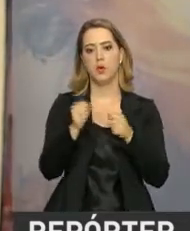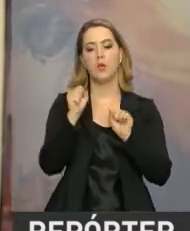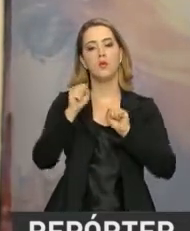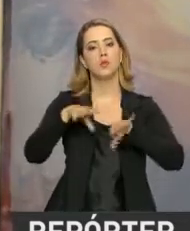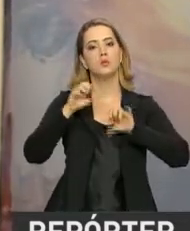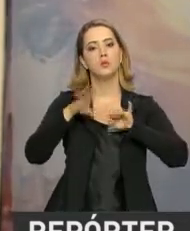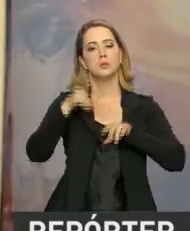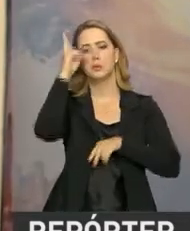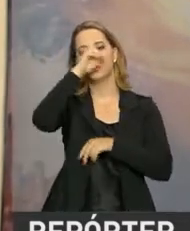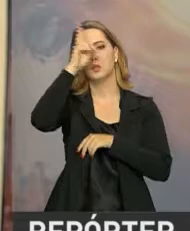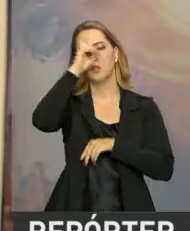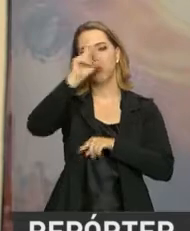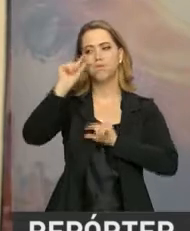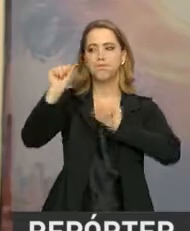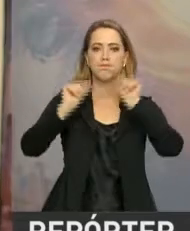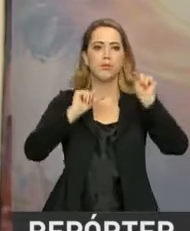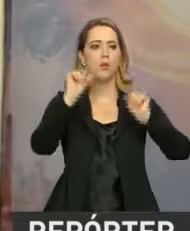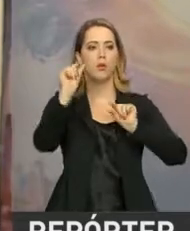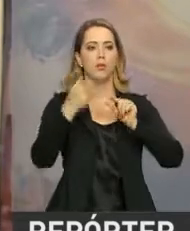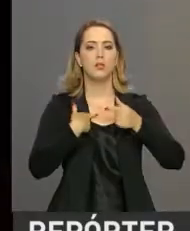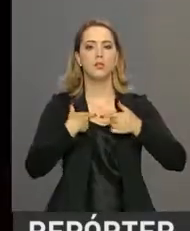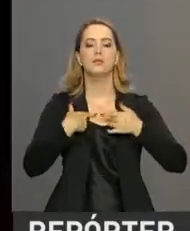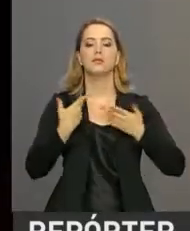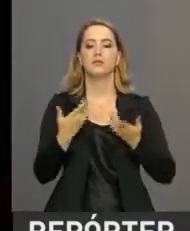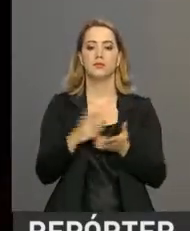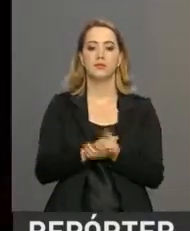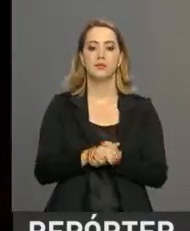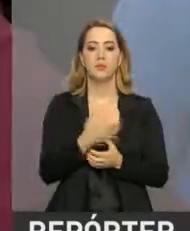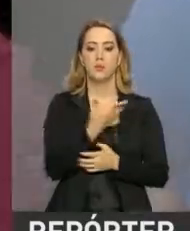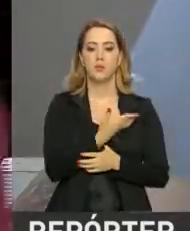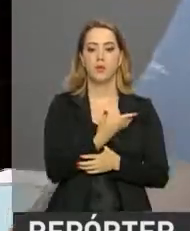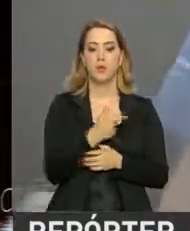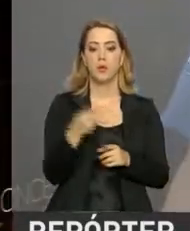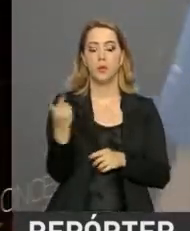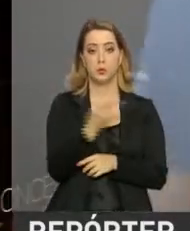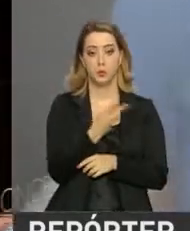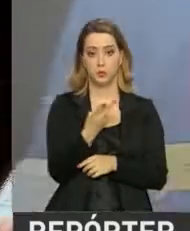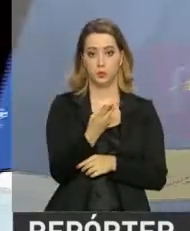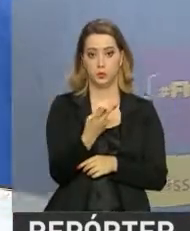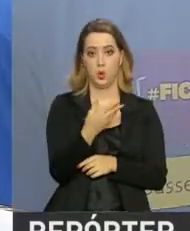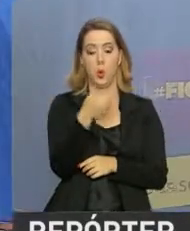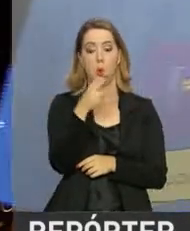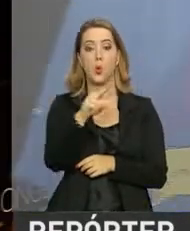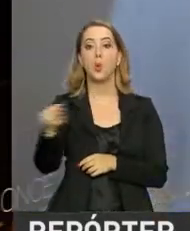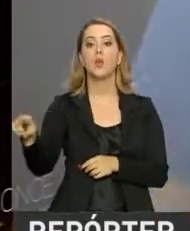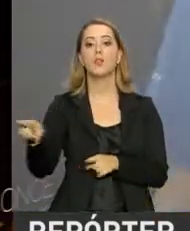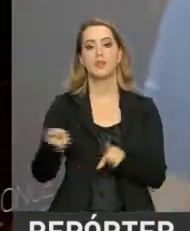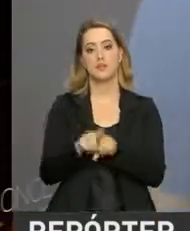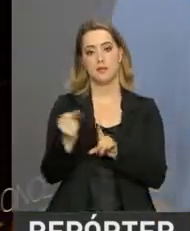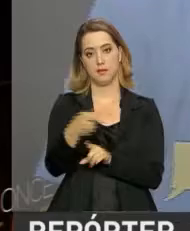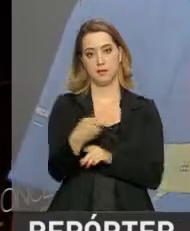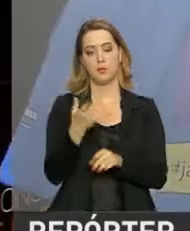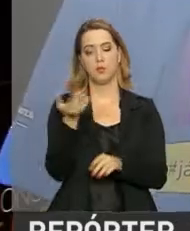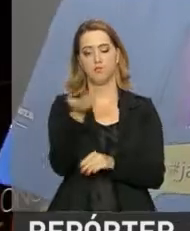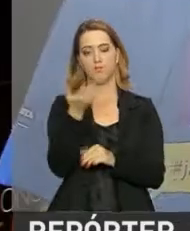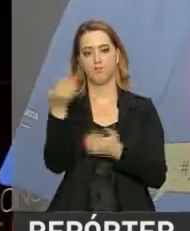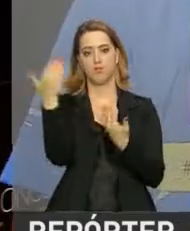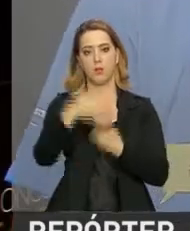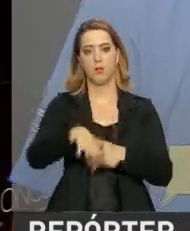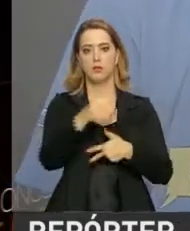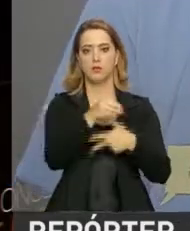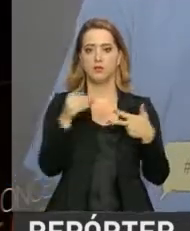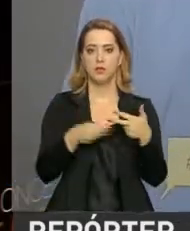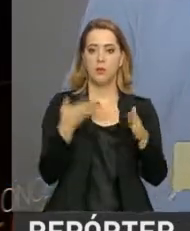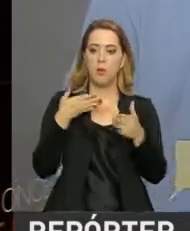mas pra relembrar algumas coisas relaxar um pouco mesmo thiago veio com o irmão os dois também pretendem fazer a prova e